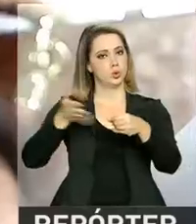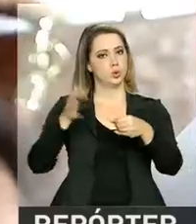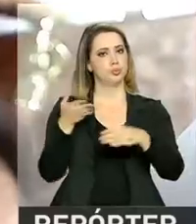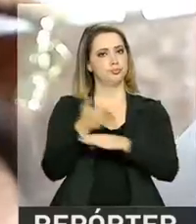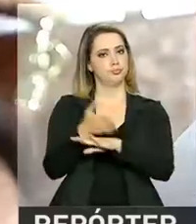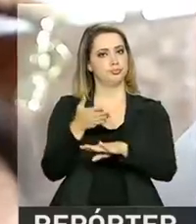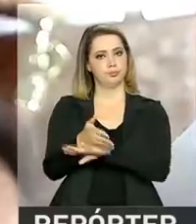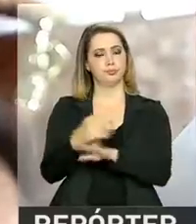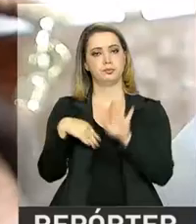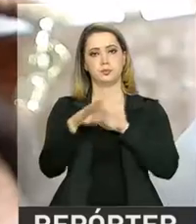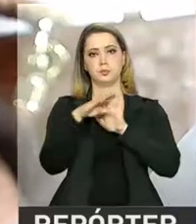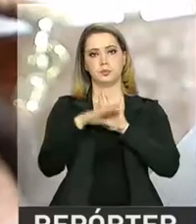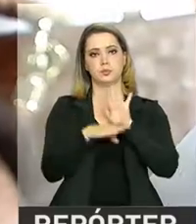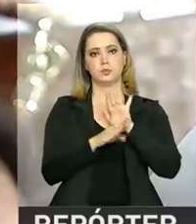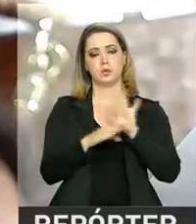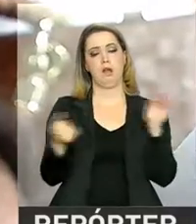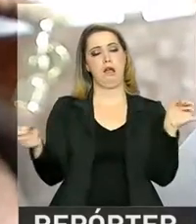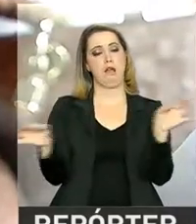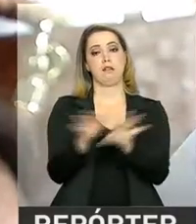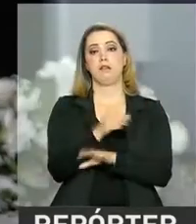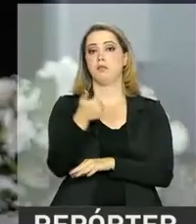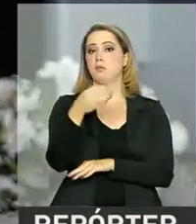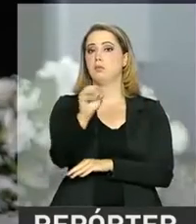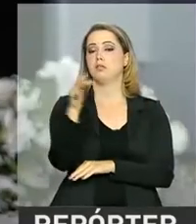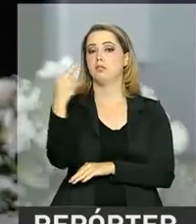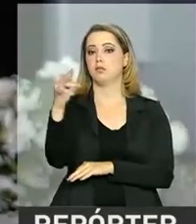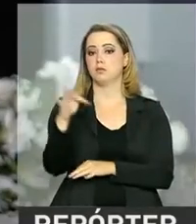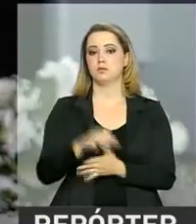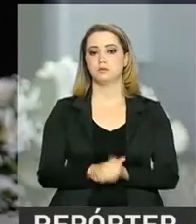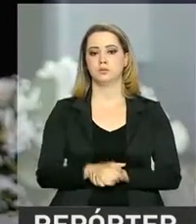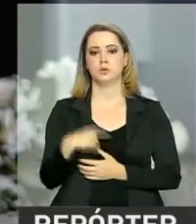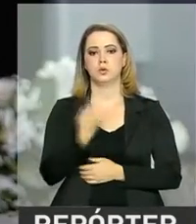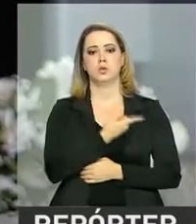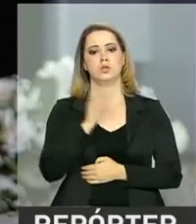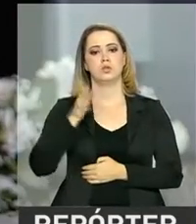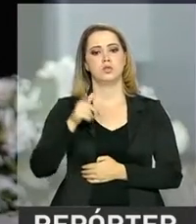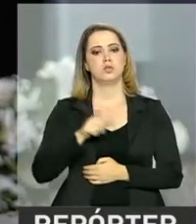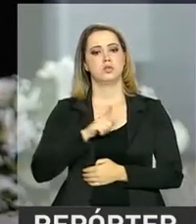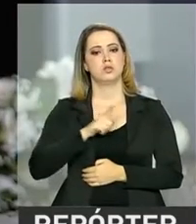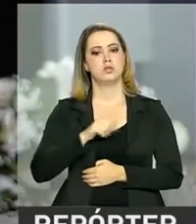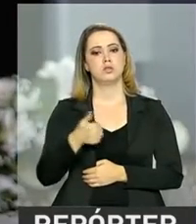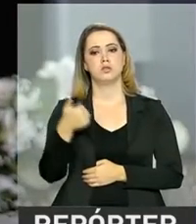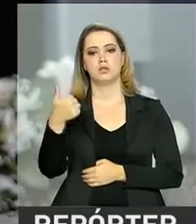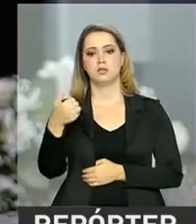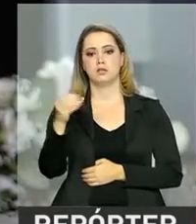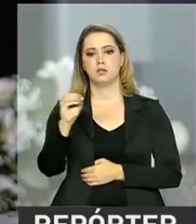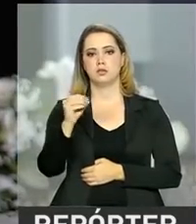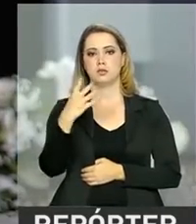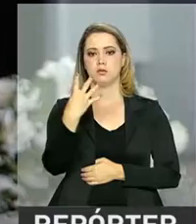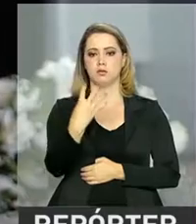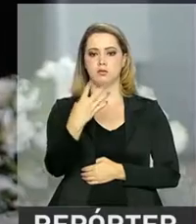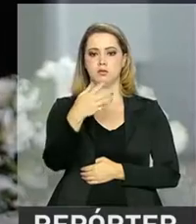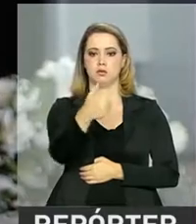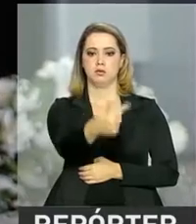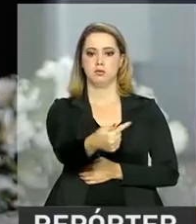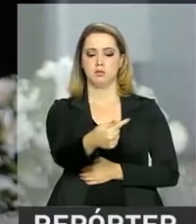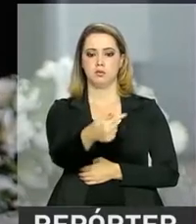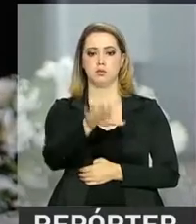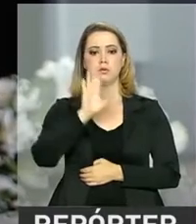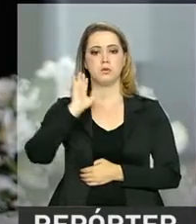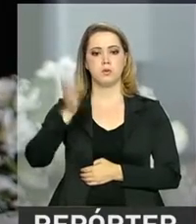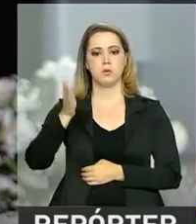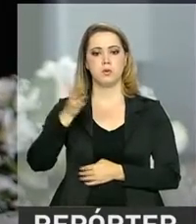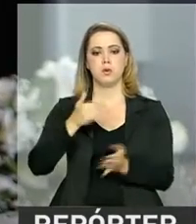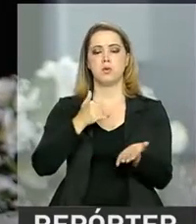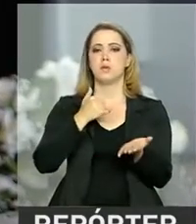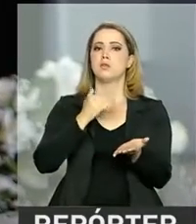participar termina em 10 de fevereiro nós já temos mil e 47 municípios que já